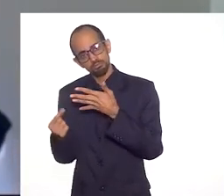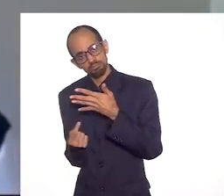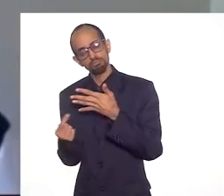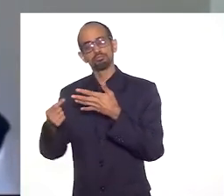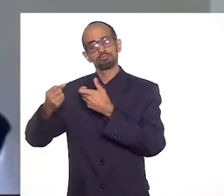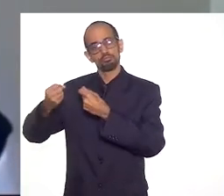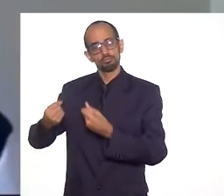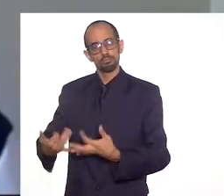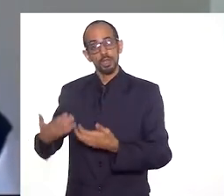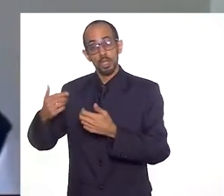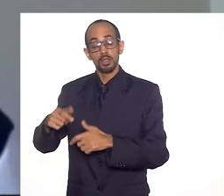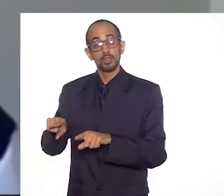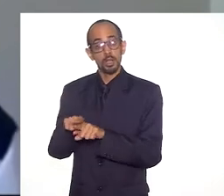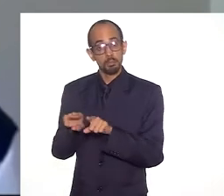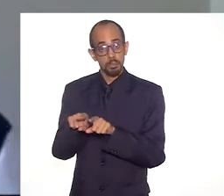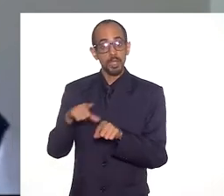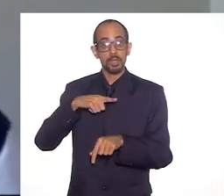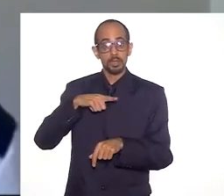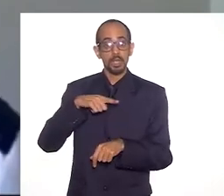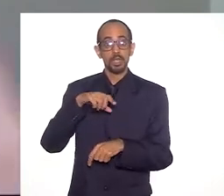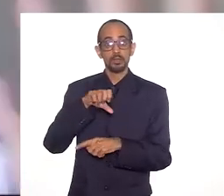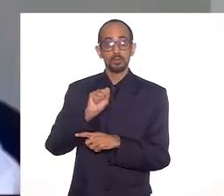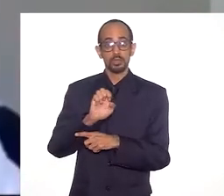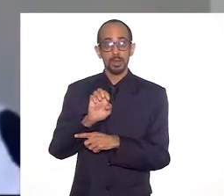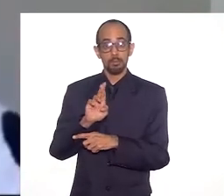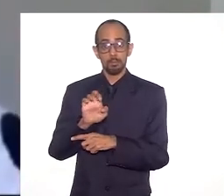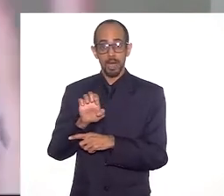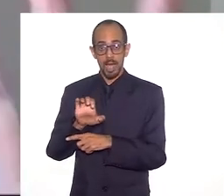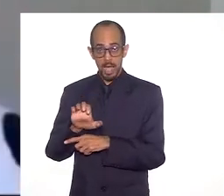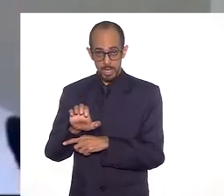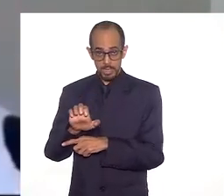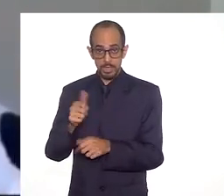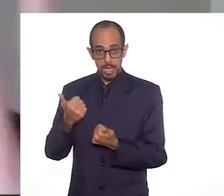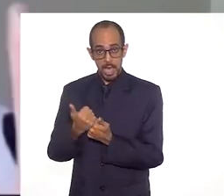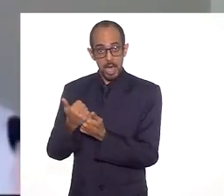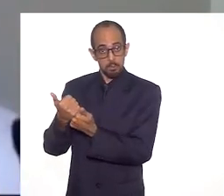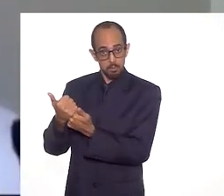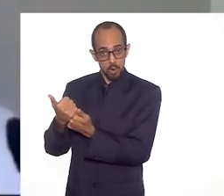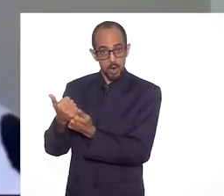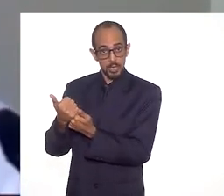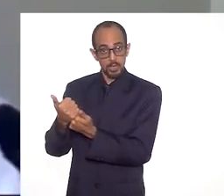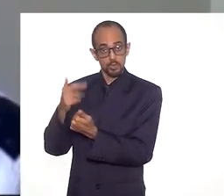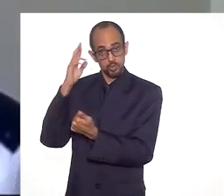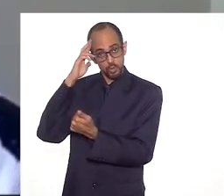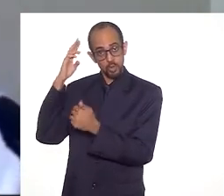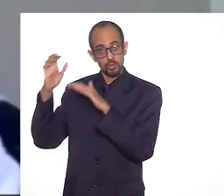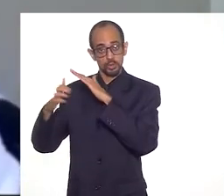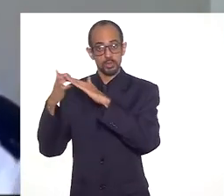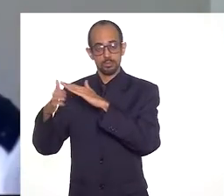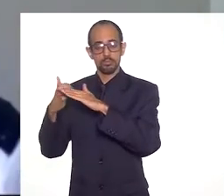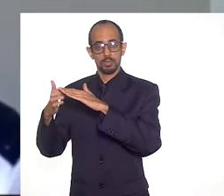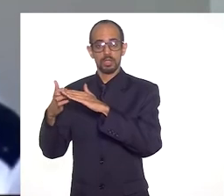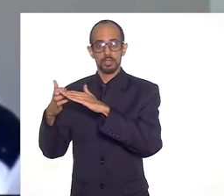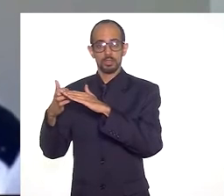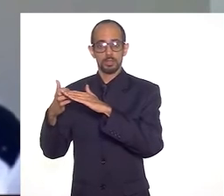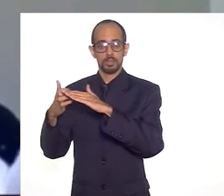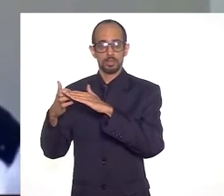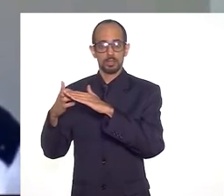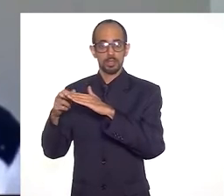instituições que apoiam os empreendedores, assim como o Sebrae e outras aceleradoras, outras incubadoras, pensam, tudo bem.